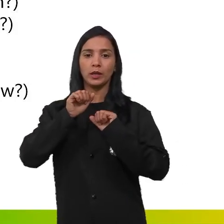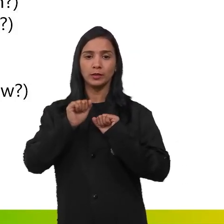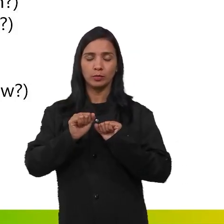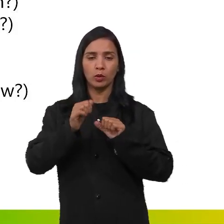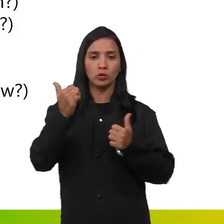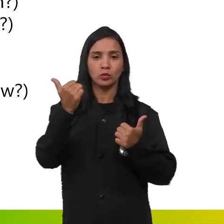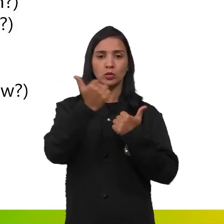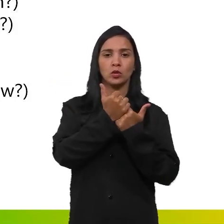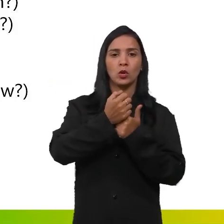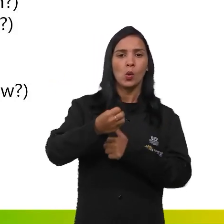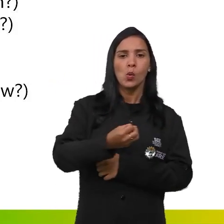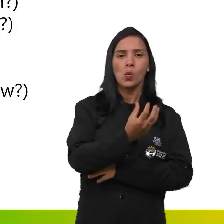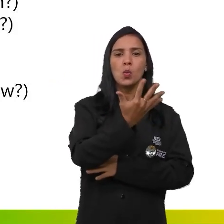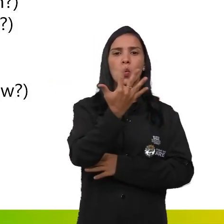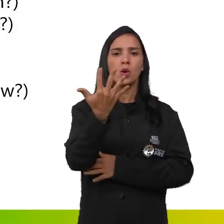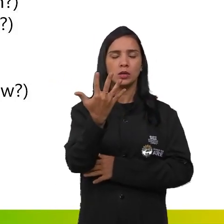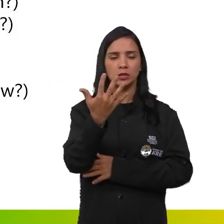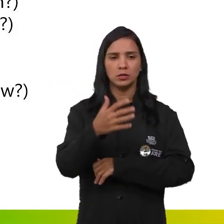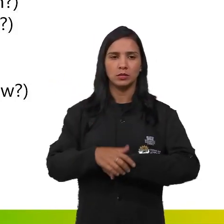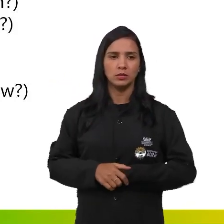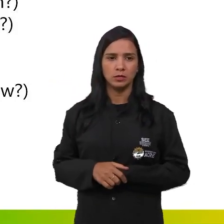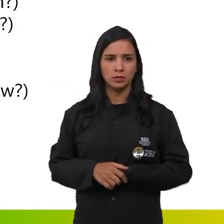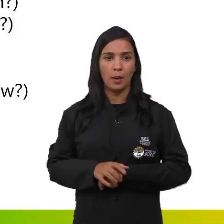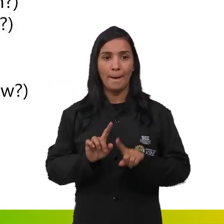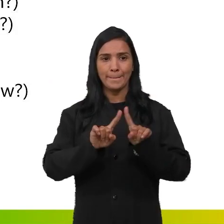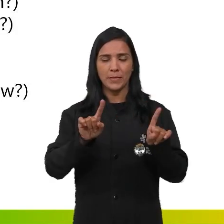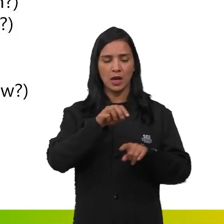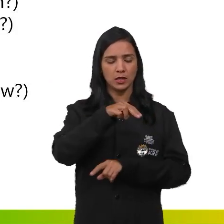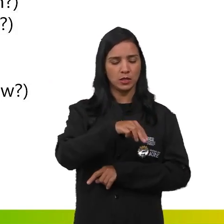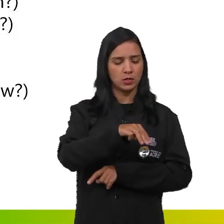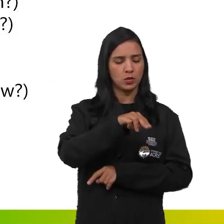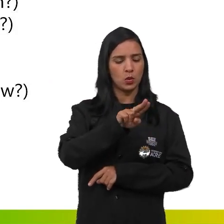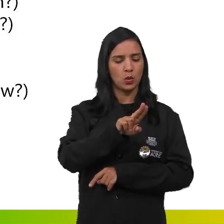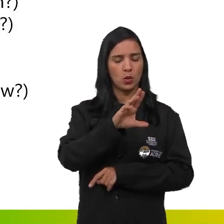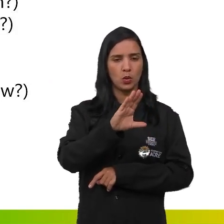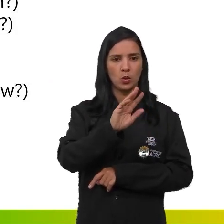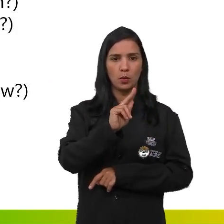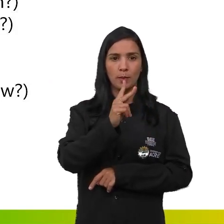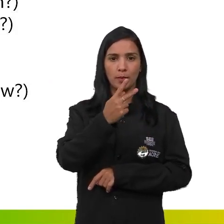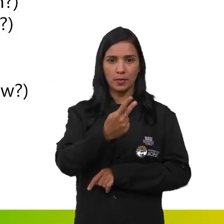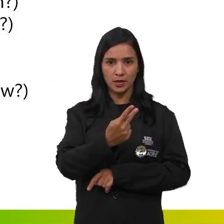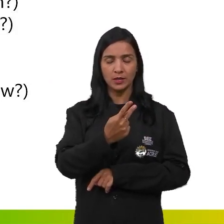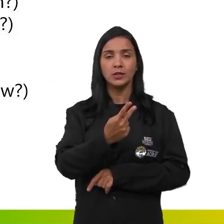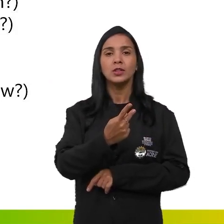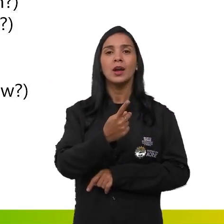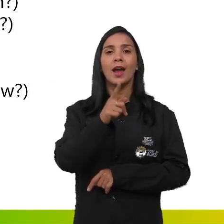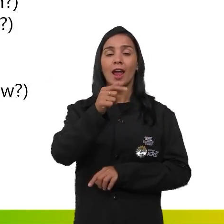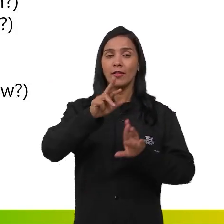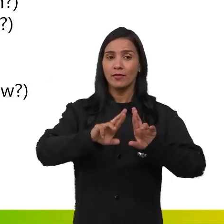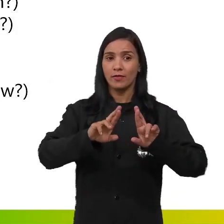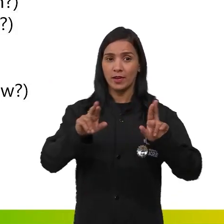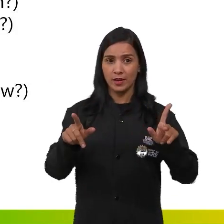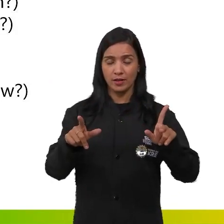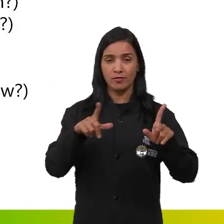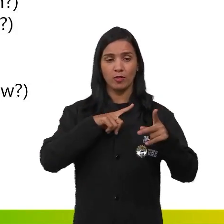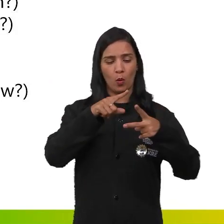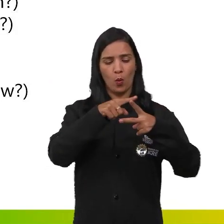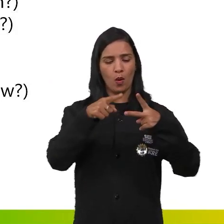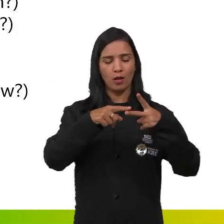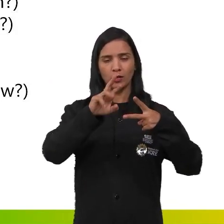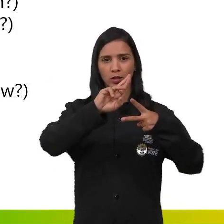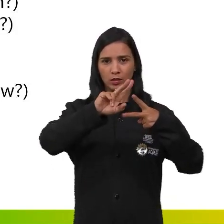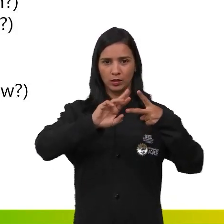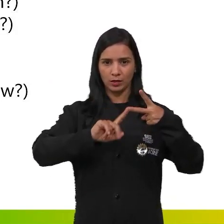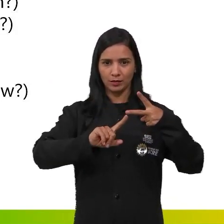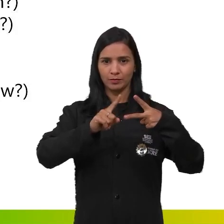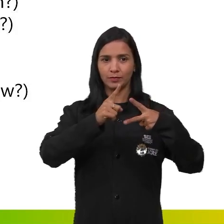much é usado para os incontáveis, ou como se fosse o nosso quanta e quanto. Por